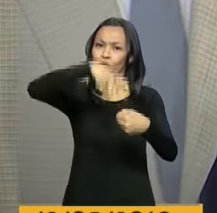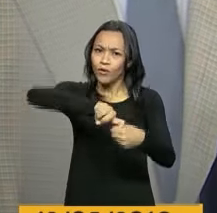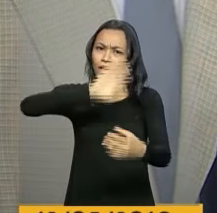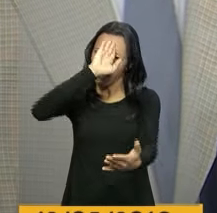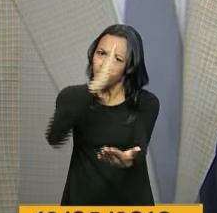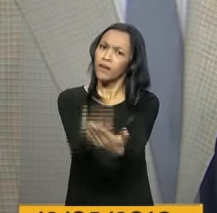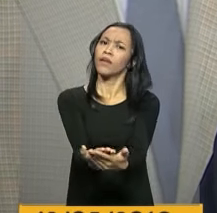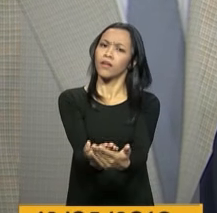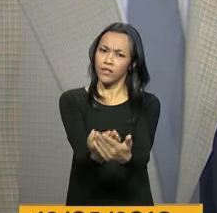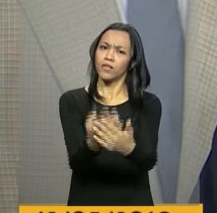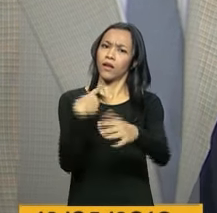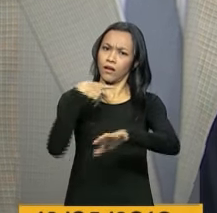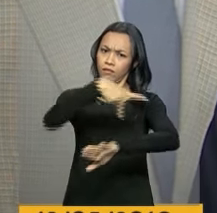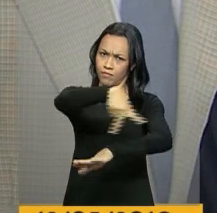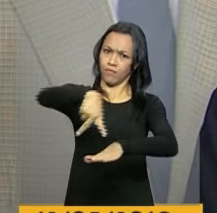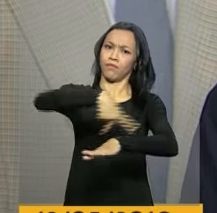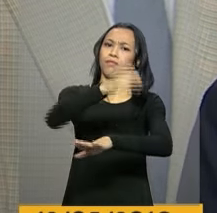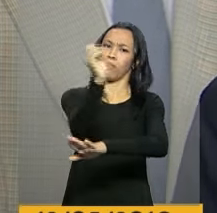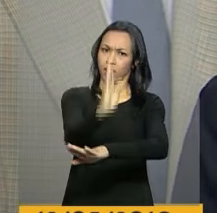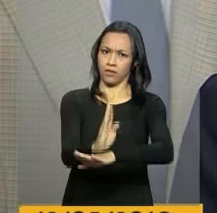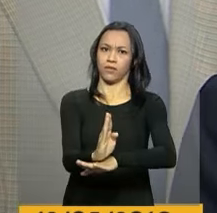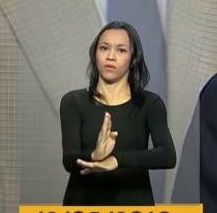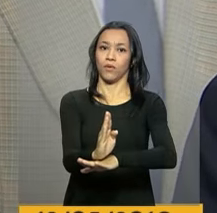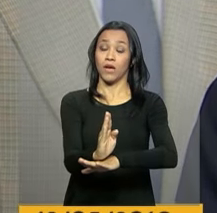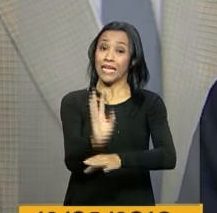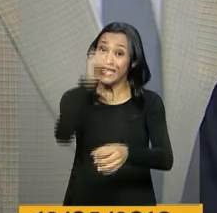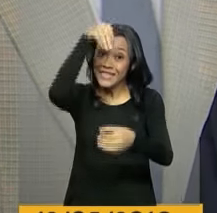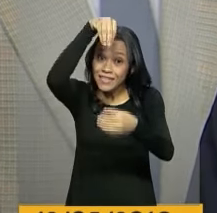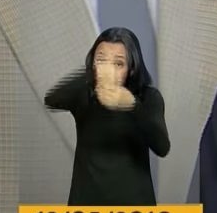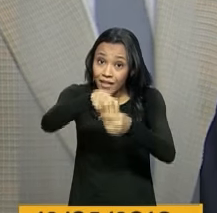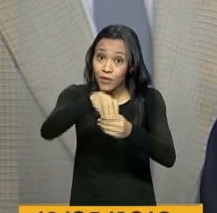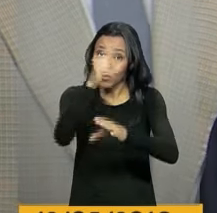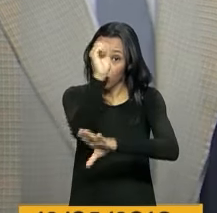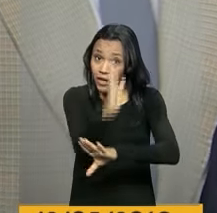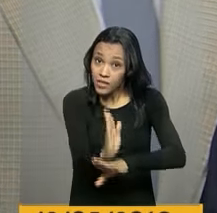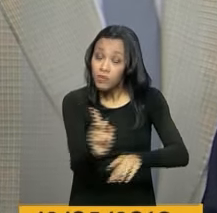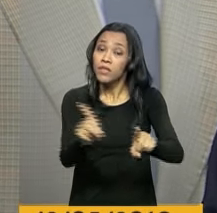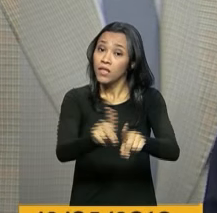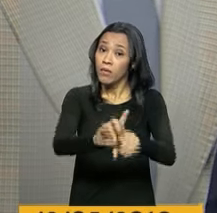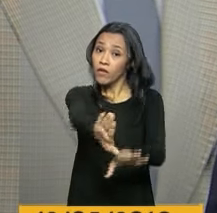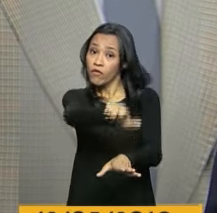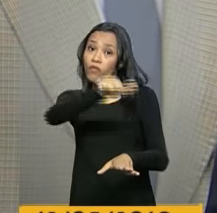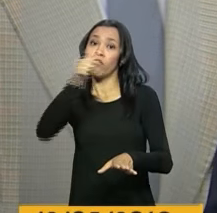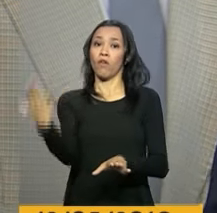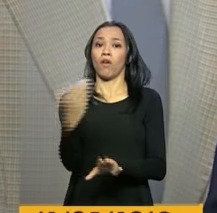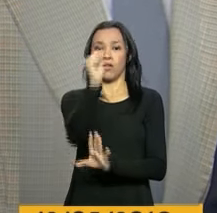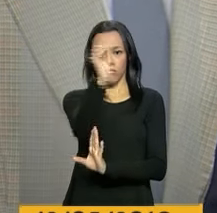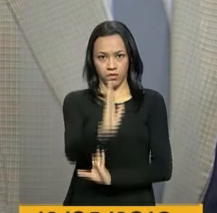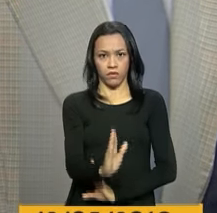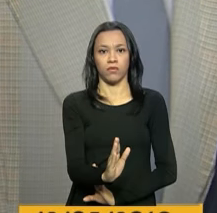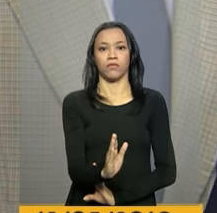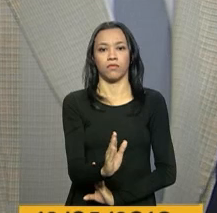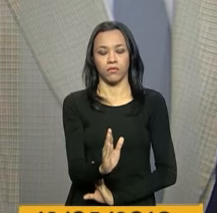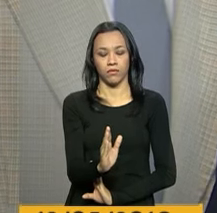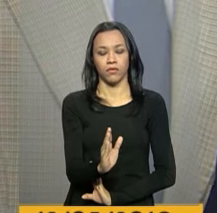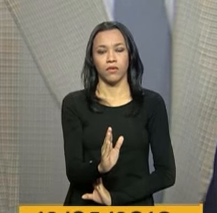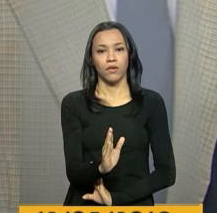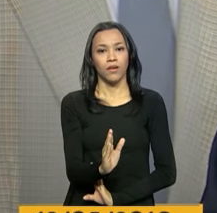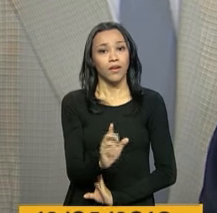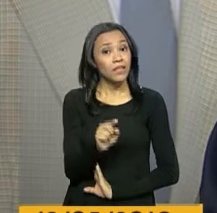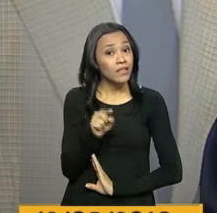Brasil no concerto interno e no concerto internacional,